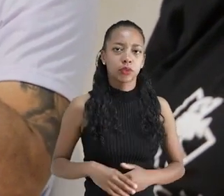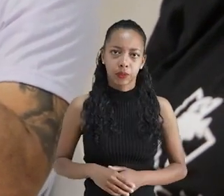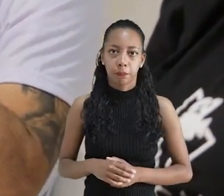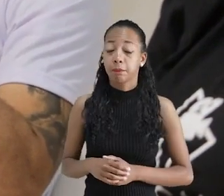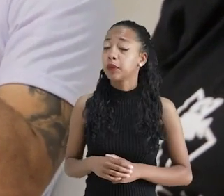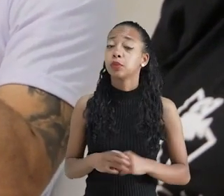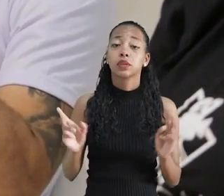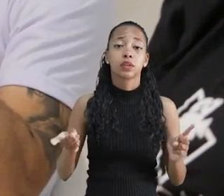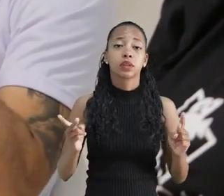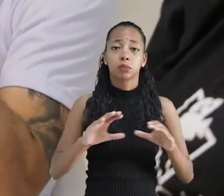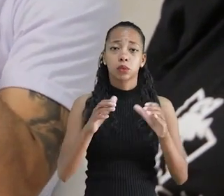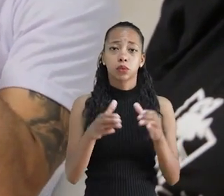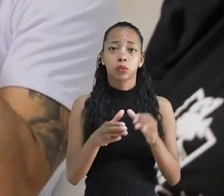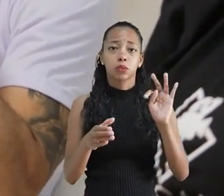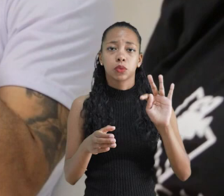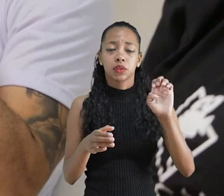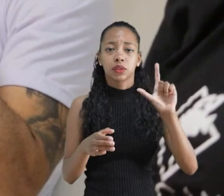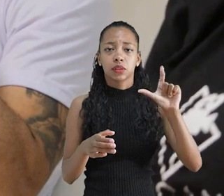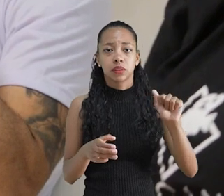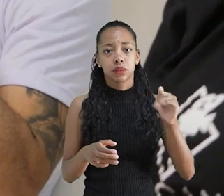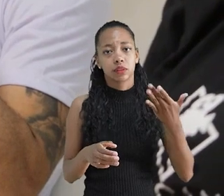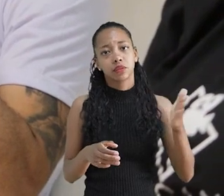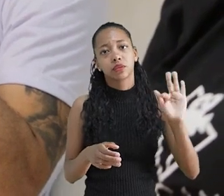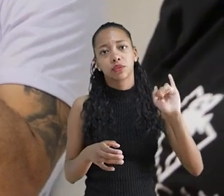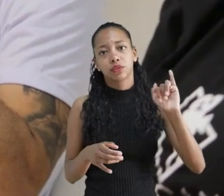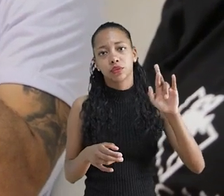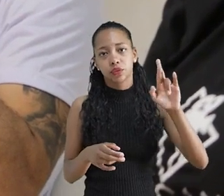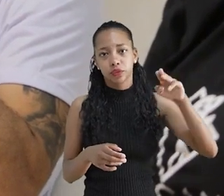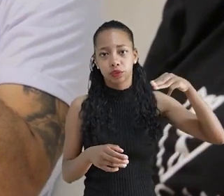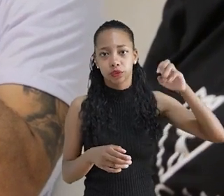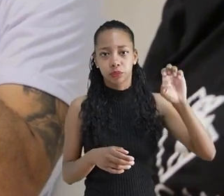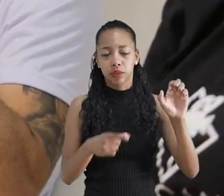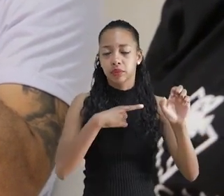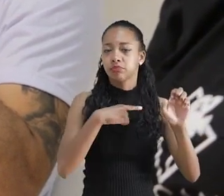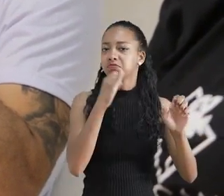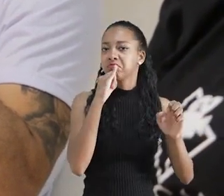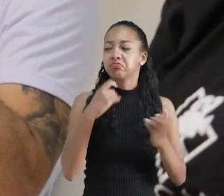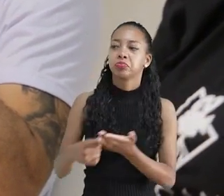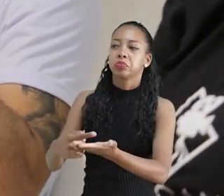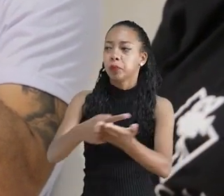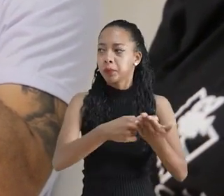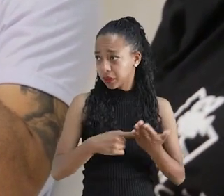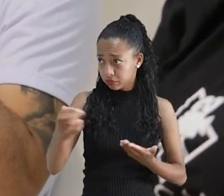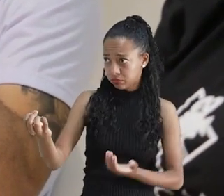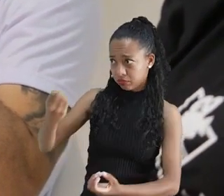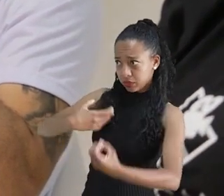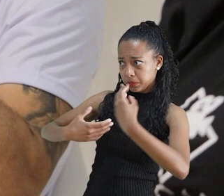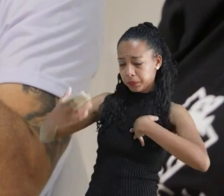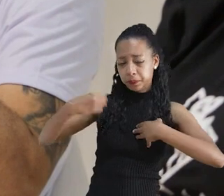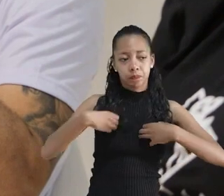tudo no telefilme assim com doação a gente não tem financiamento acho que nós íos dois projetos financiados um